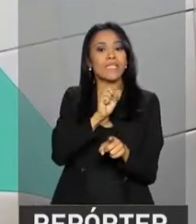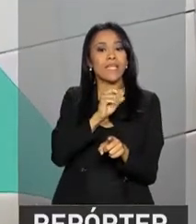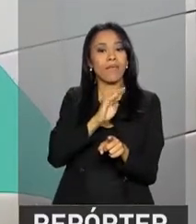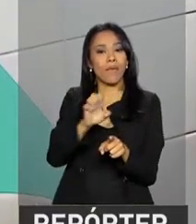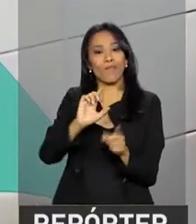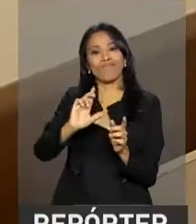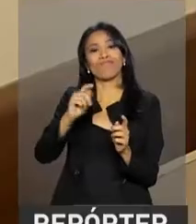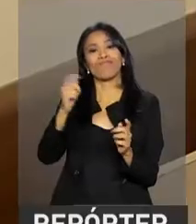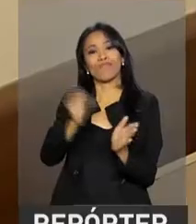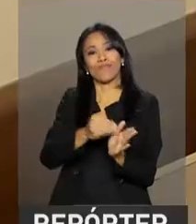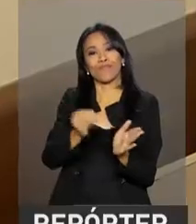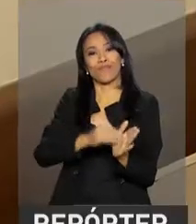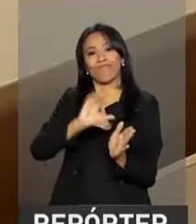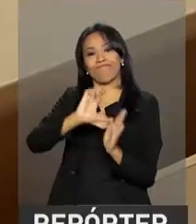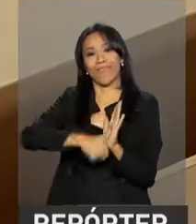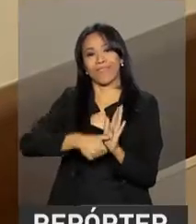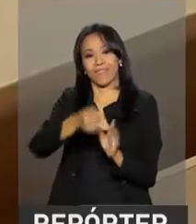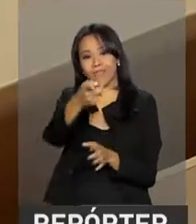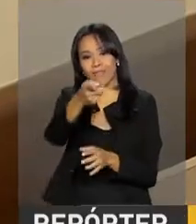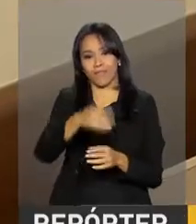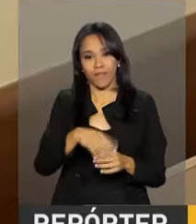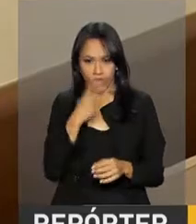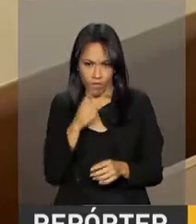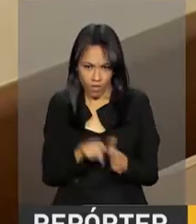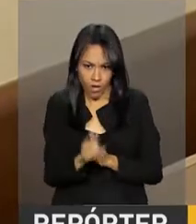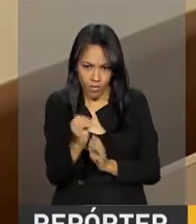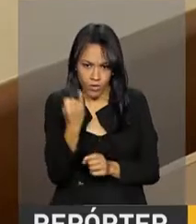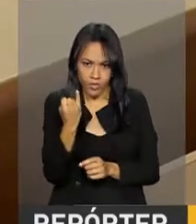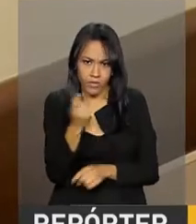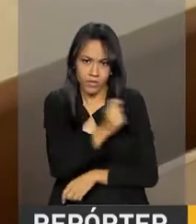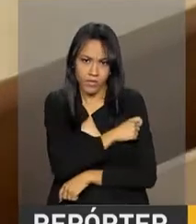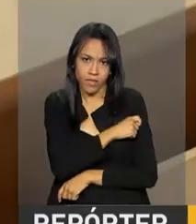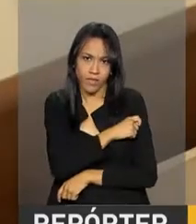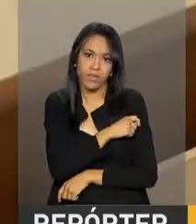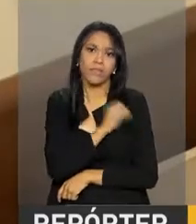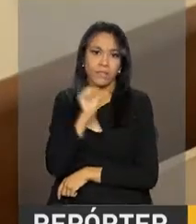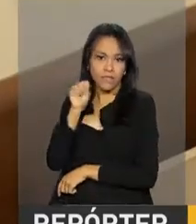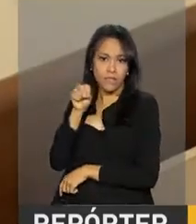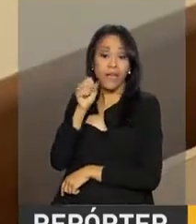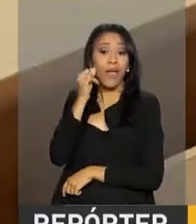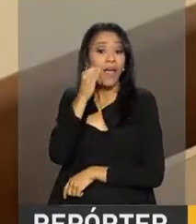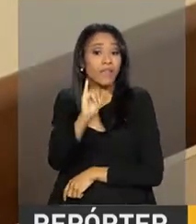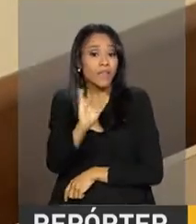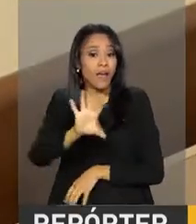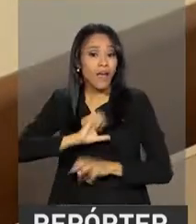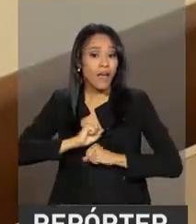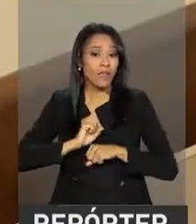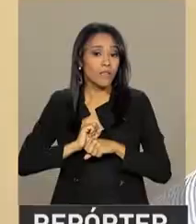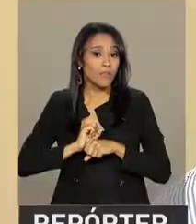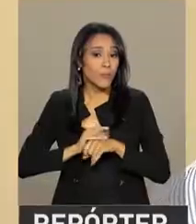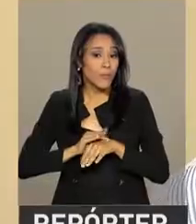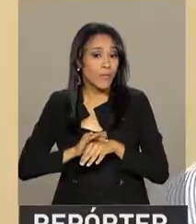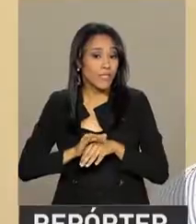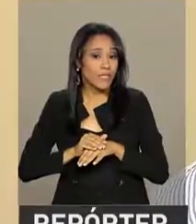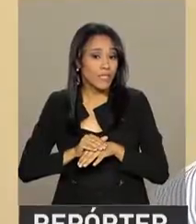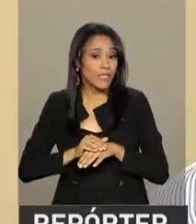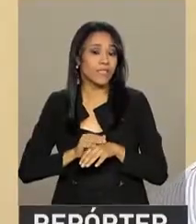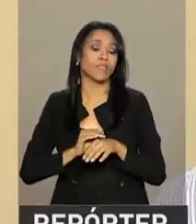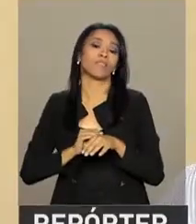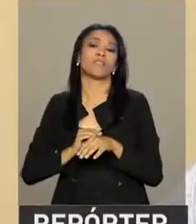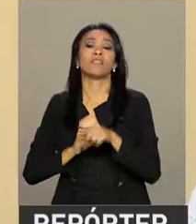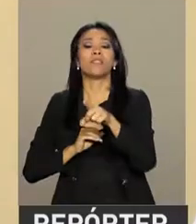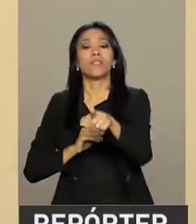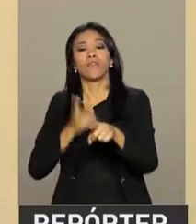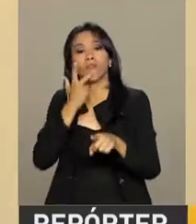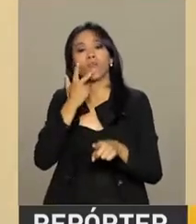atrasada é importante tomar a vacina porque colocou um só acho que todo mundo tem que